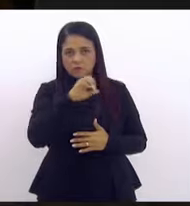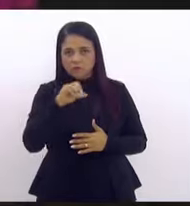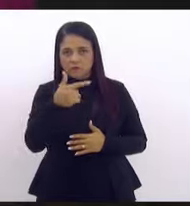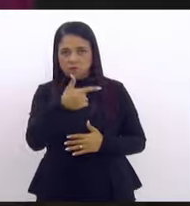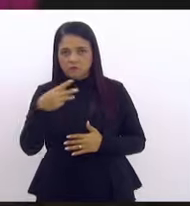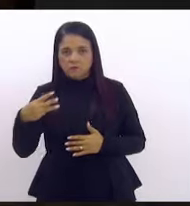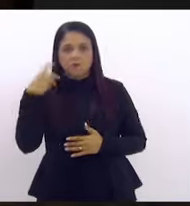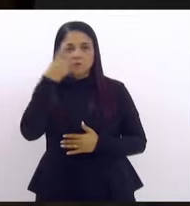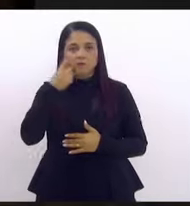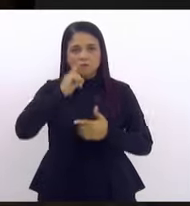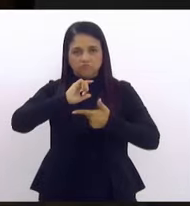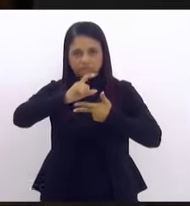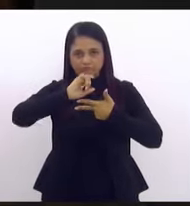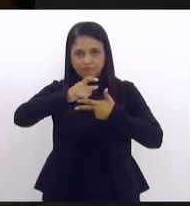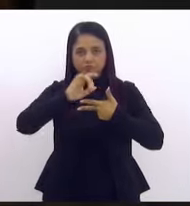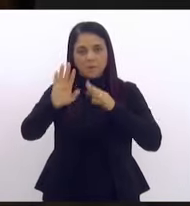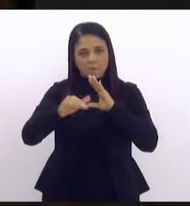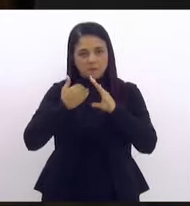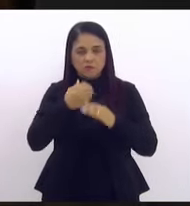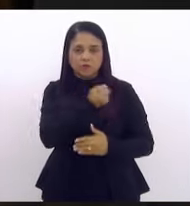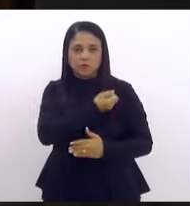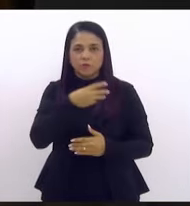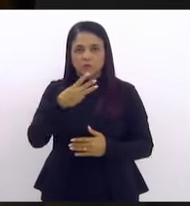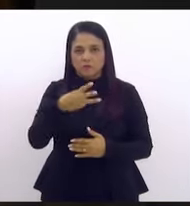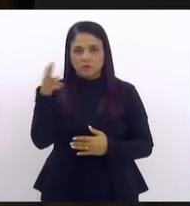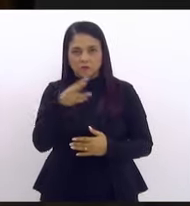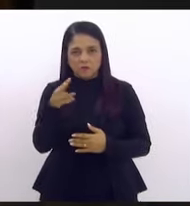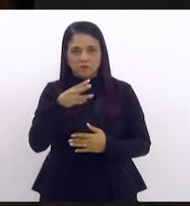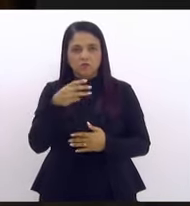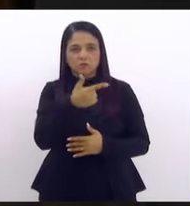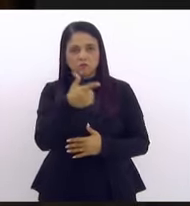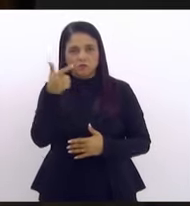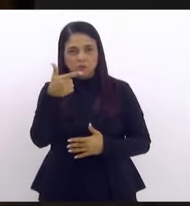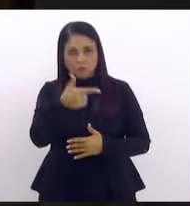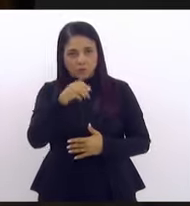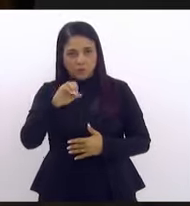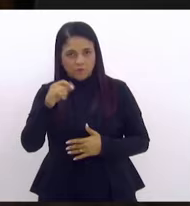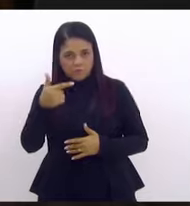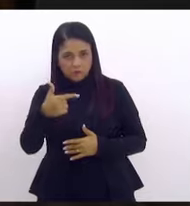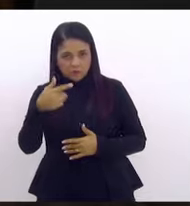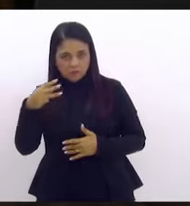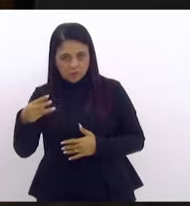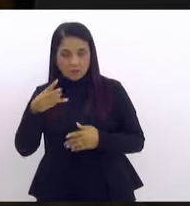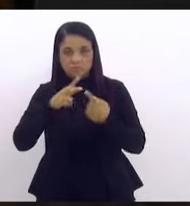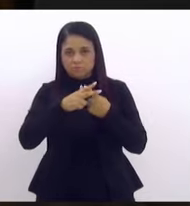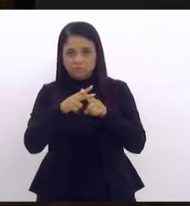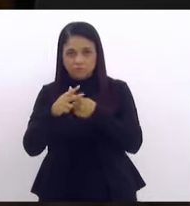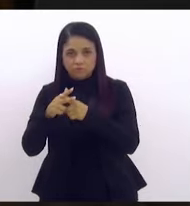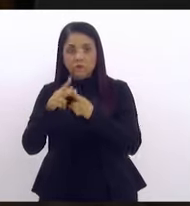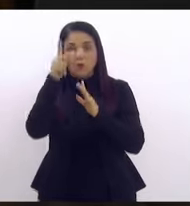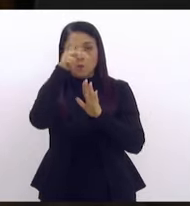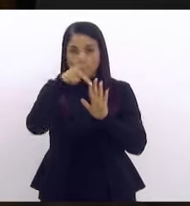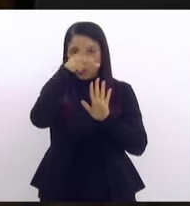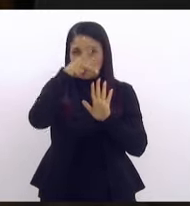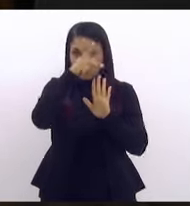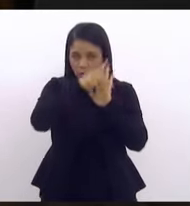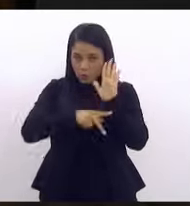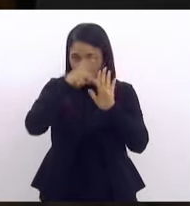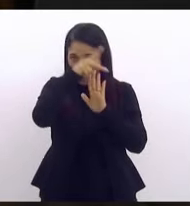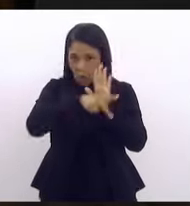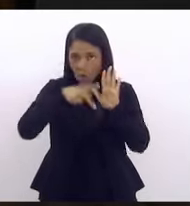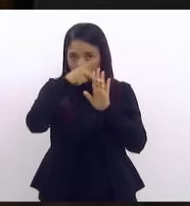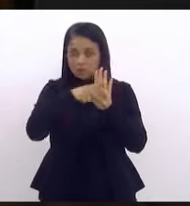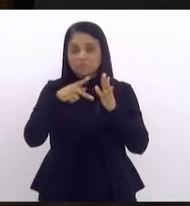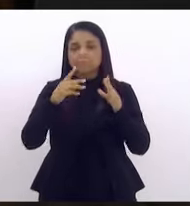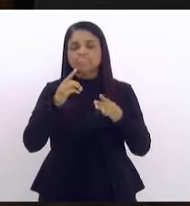2023, de autoria do Poder Executivo, mensagem número 33 2023, que ratifica o protocolo de intenções firmado entre